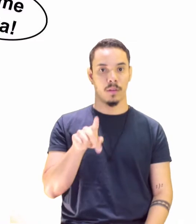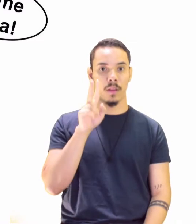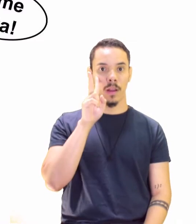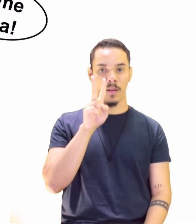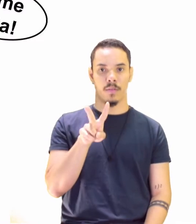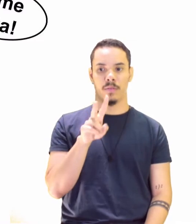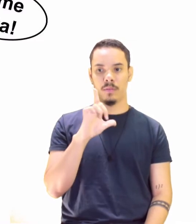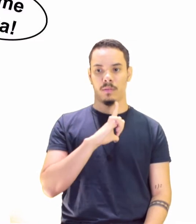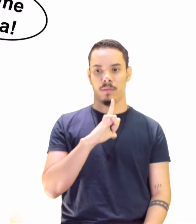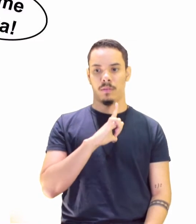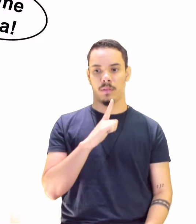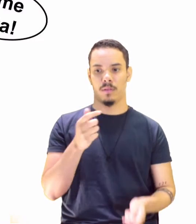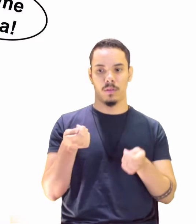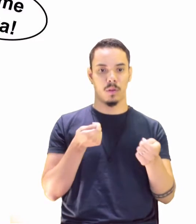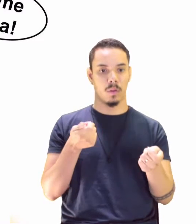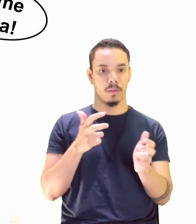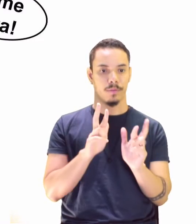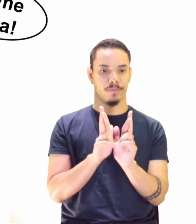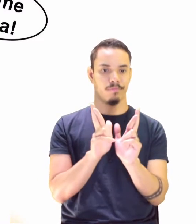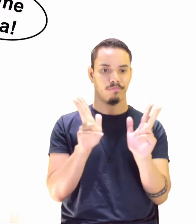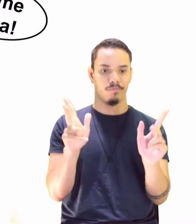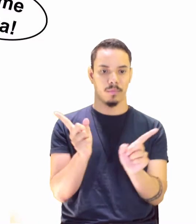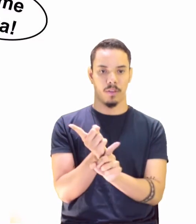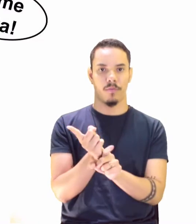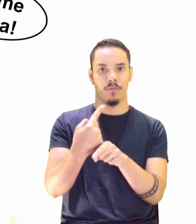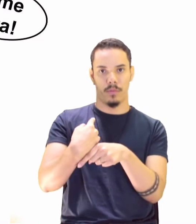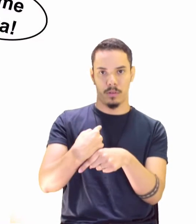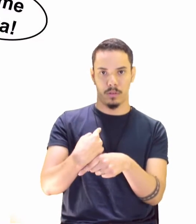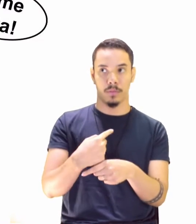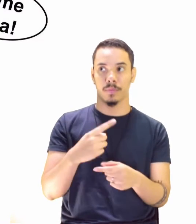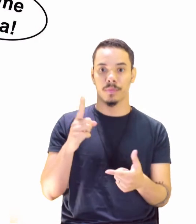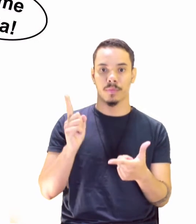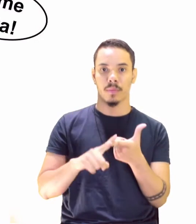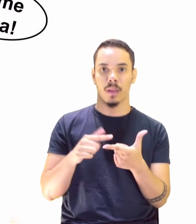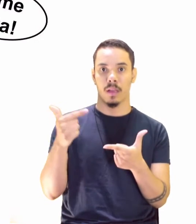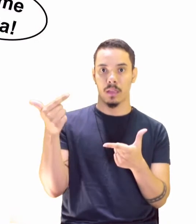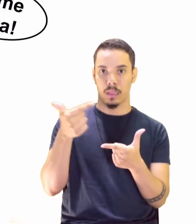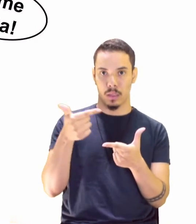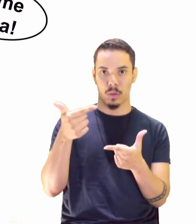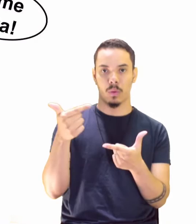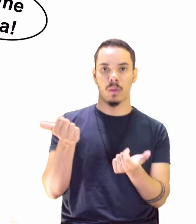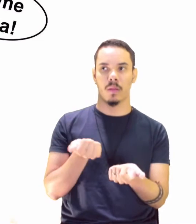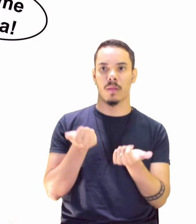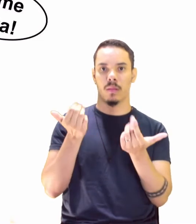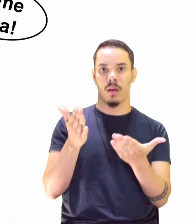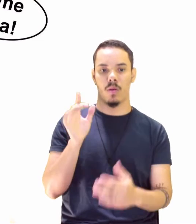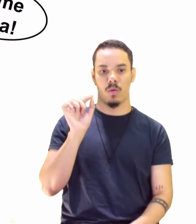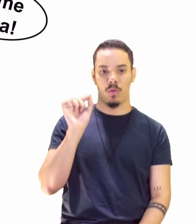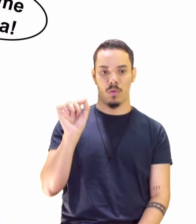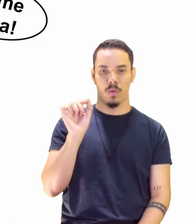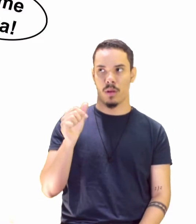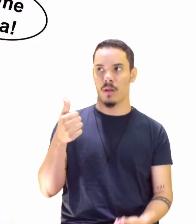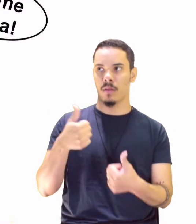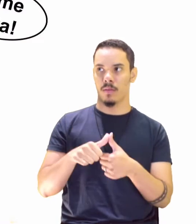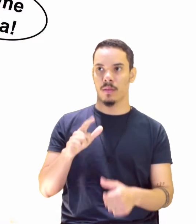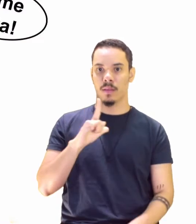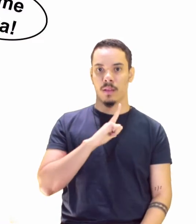está numa ordem inversa. Já na segunda, vamos dizer assim, Ó, ficou